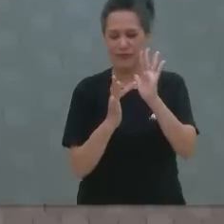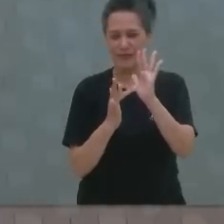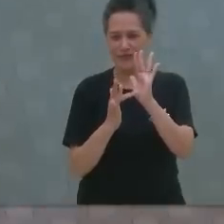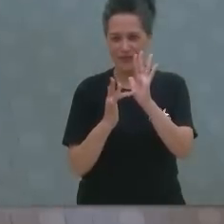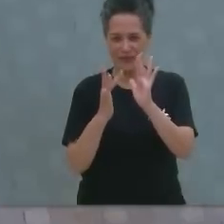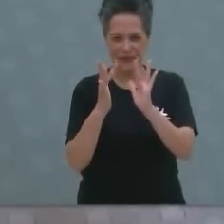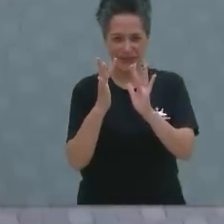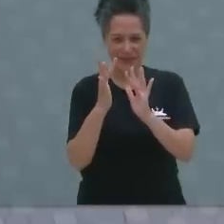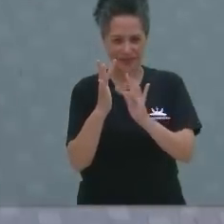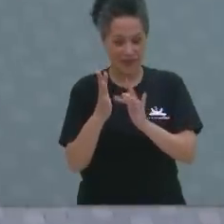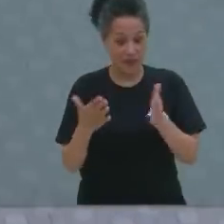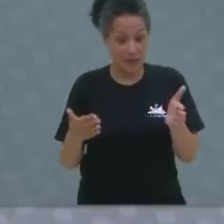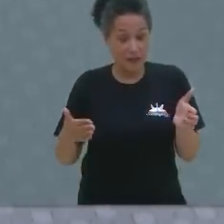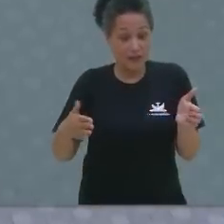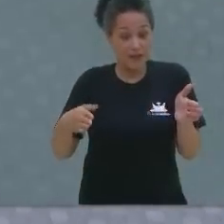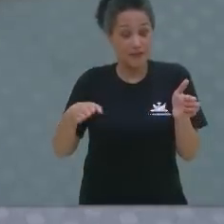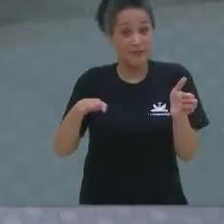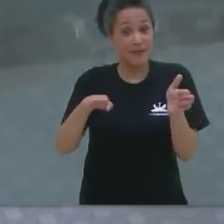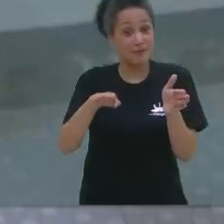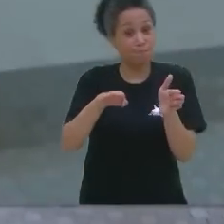Jesus, quem vai